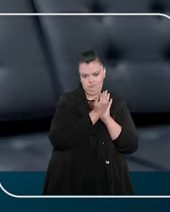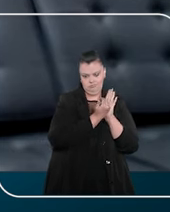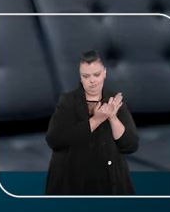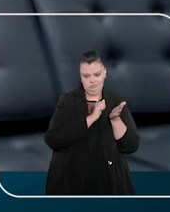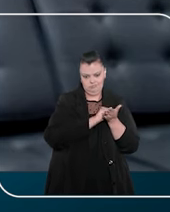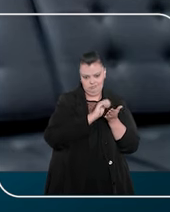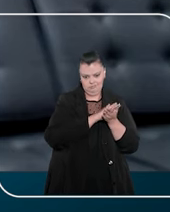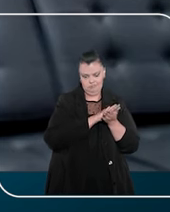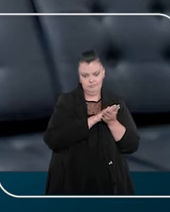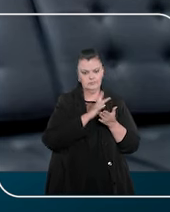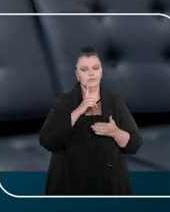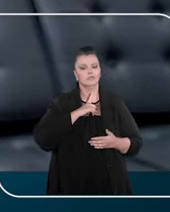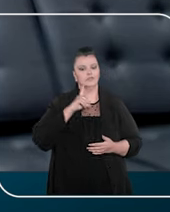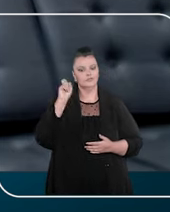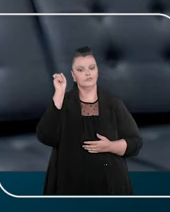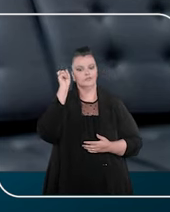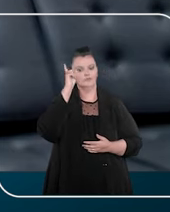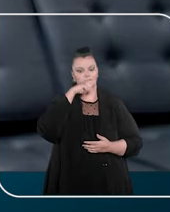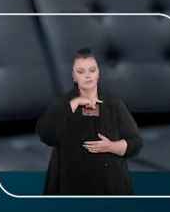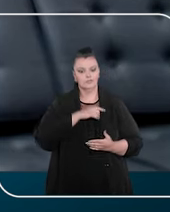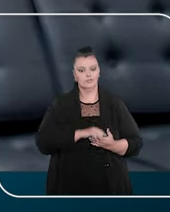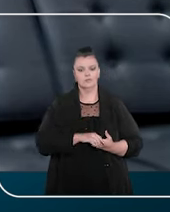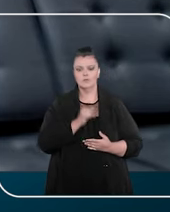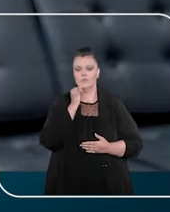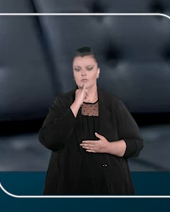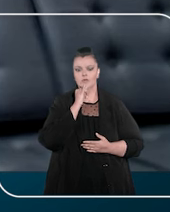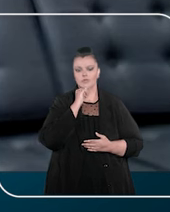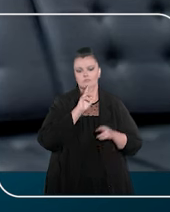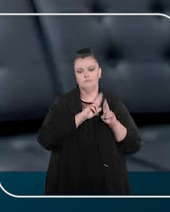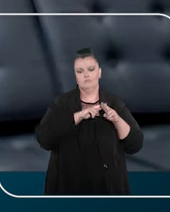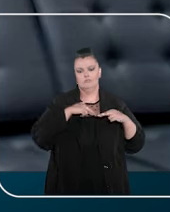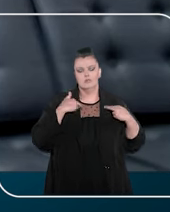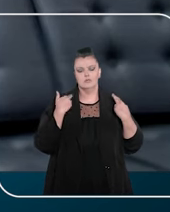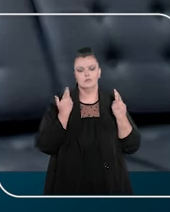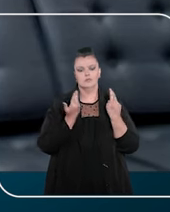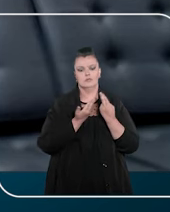tínhamos dificuldades de, por exemplo, numa sessão,